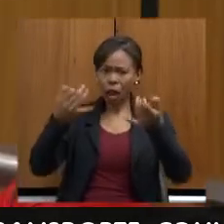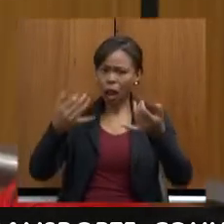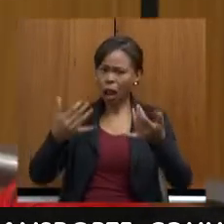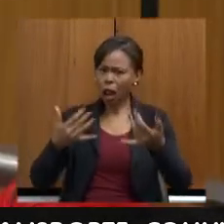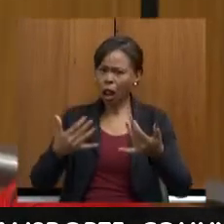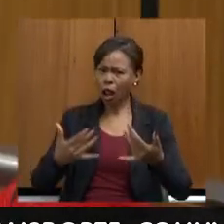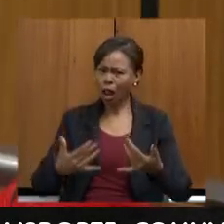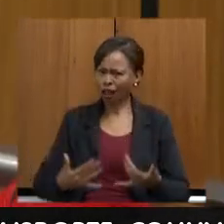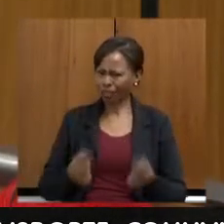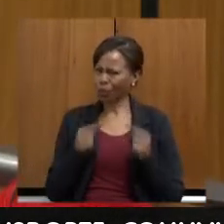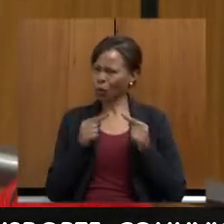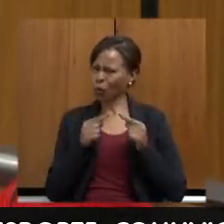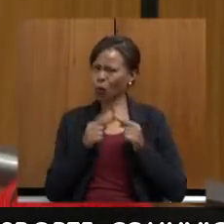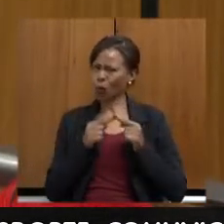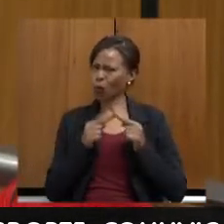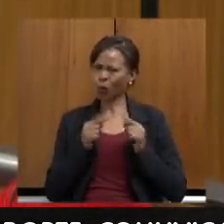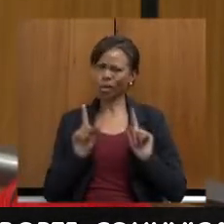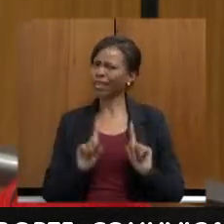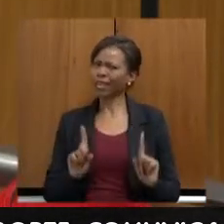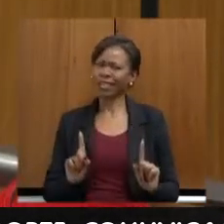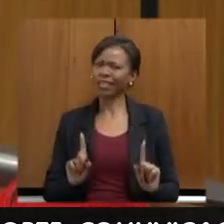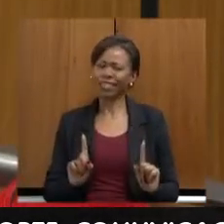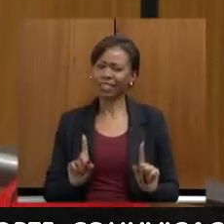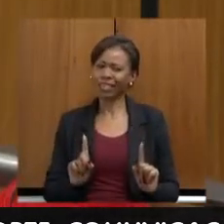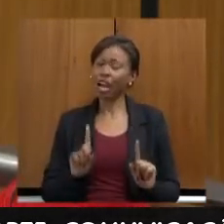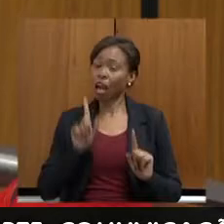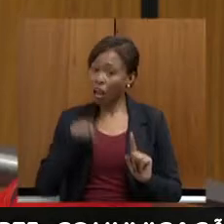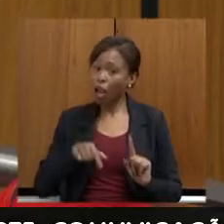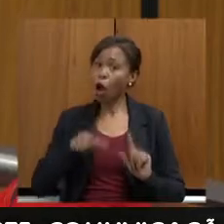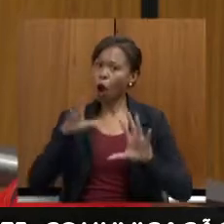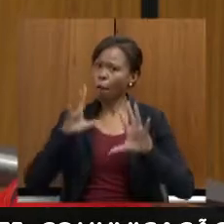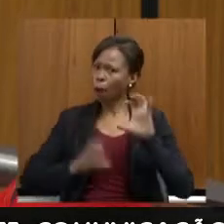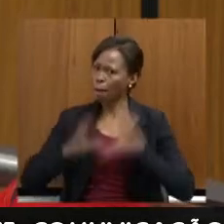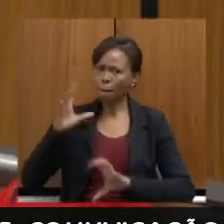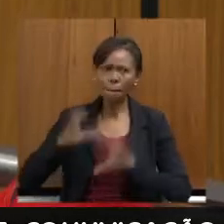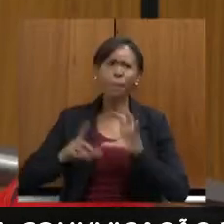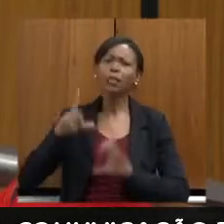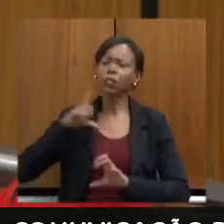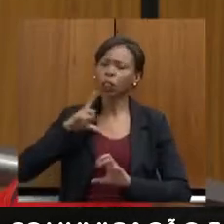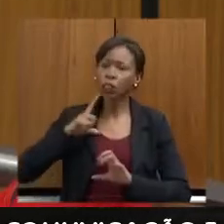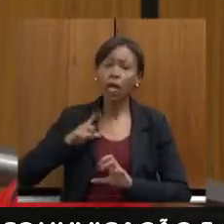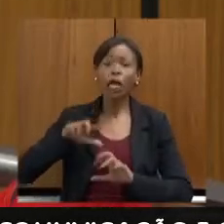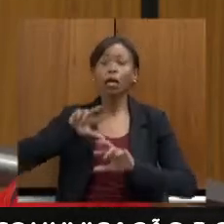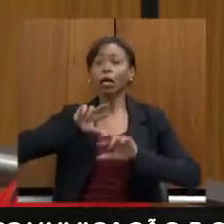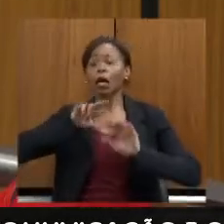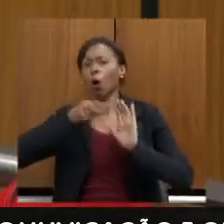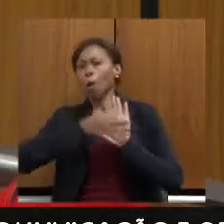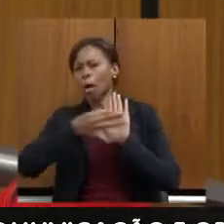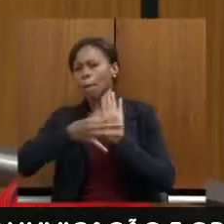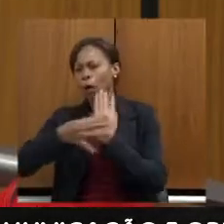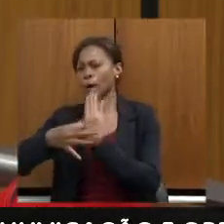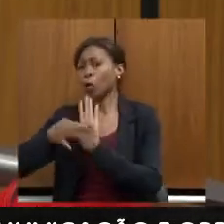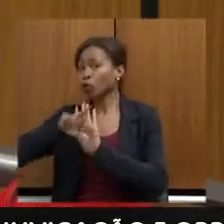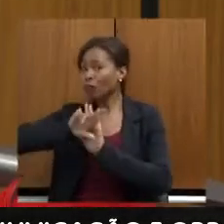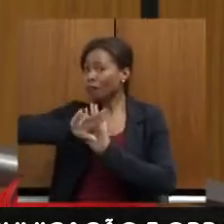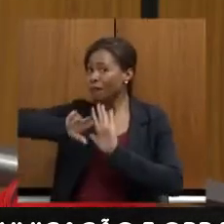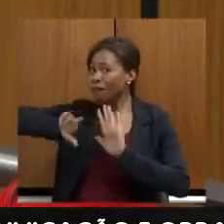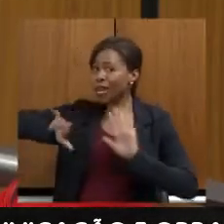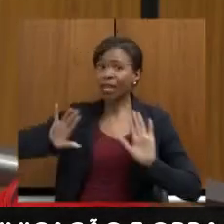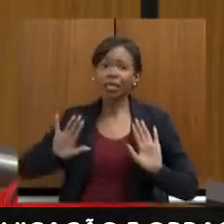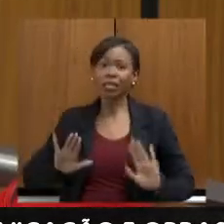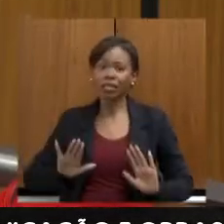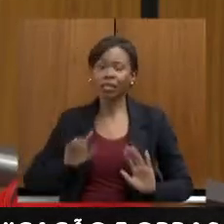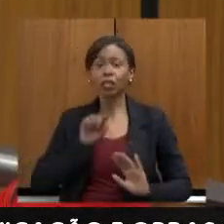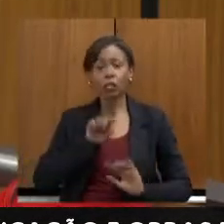como foi trazido aqui é um ponto de muito conflito e diferentes posições é inclusive tratadas aqui com